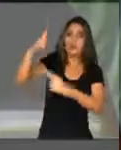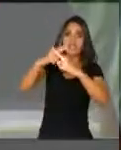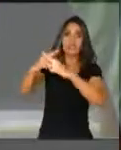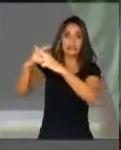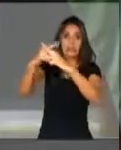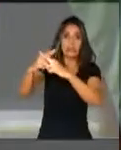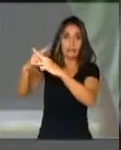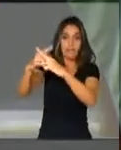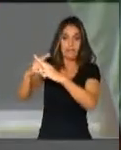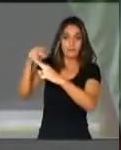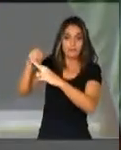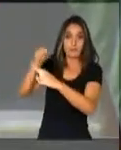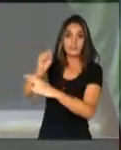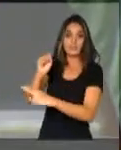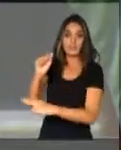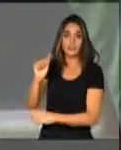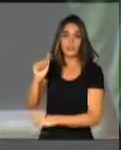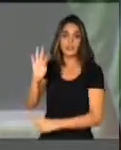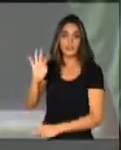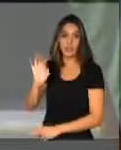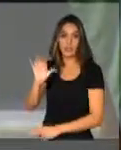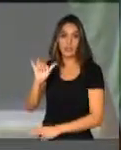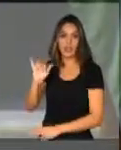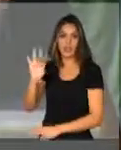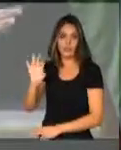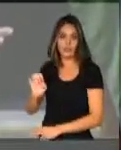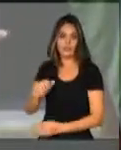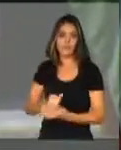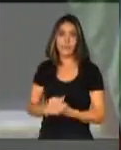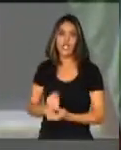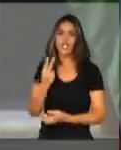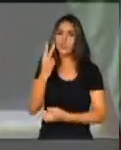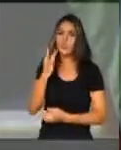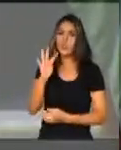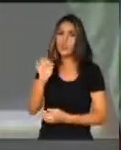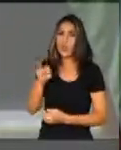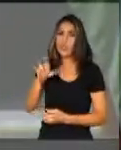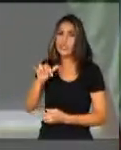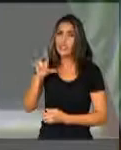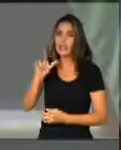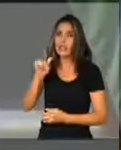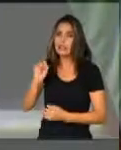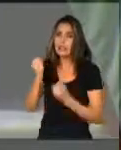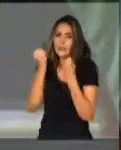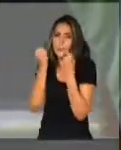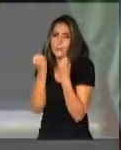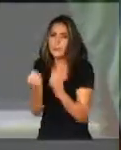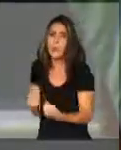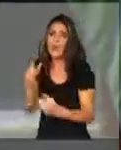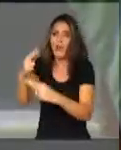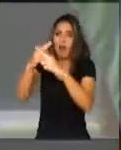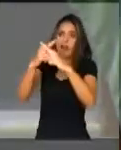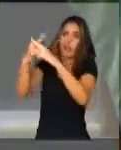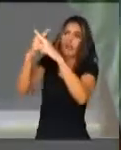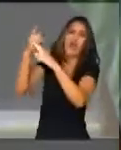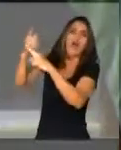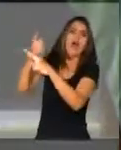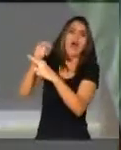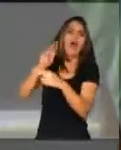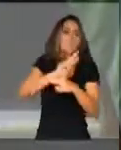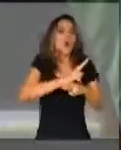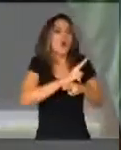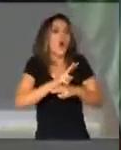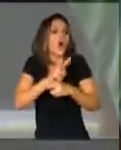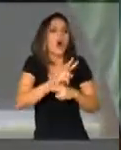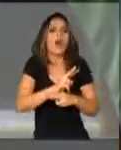por exemplo, o satélite que pesa 2 toneladas, que hoje é fundamental para o monitoramento do desmatamento